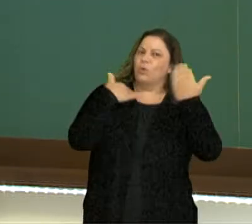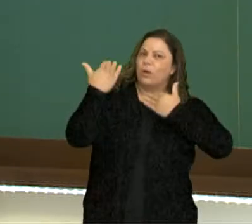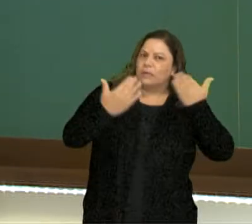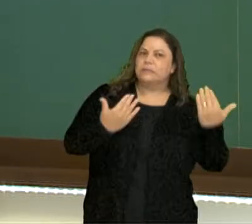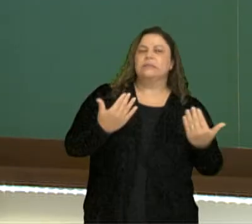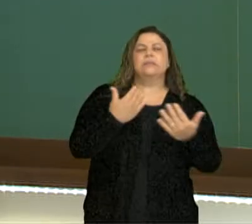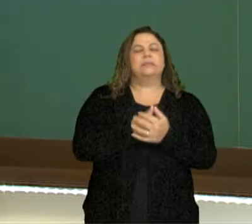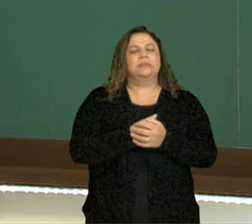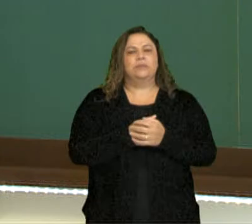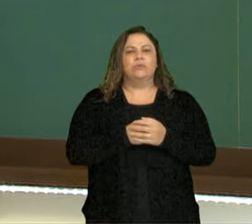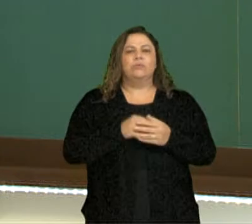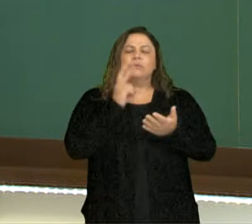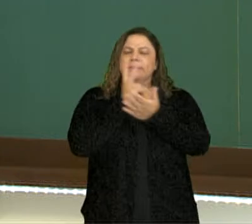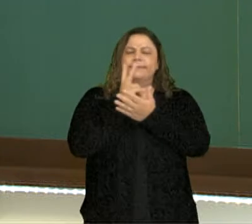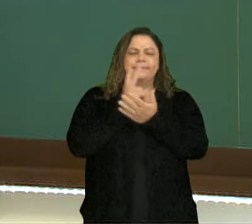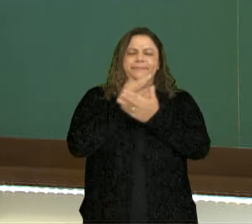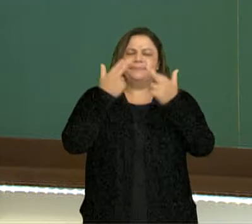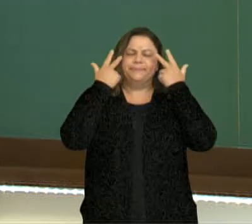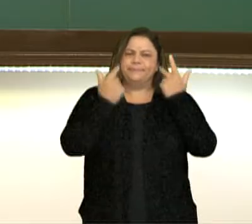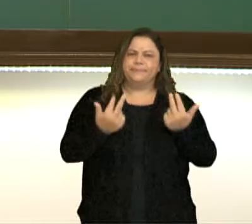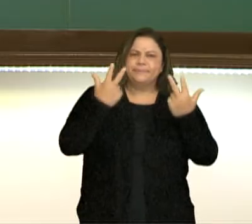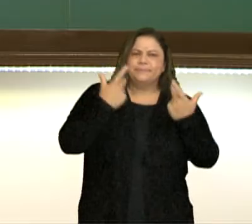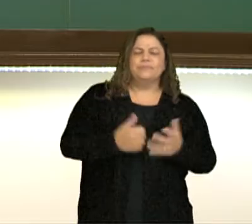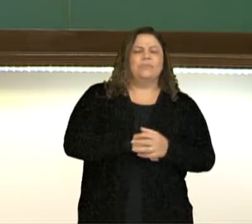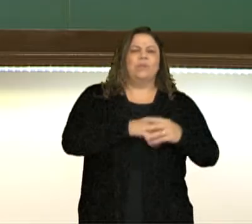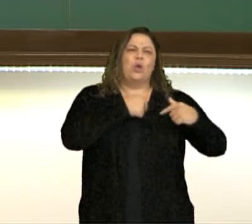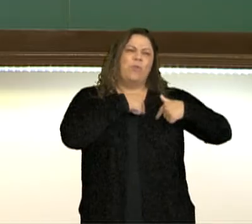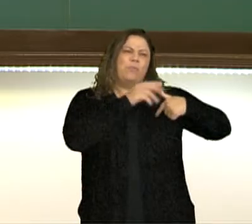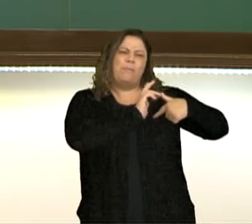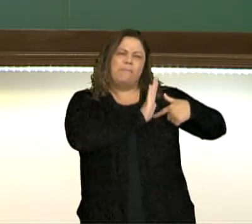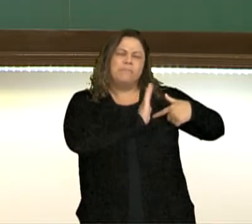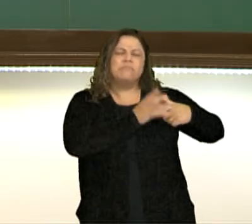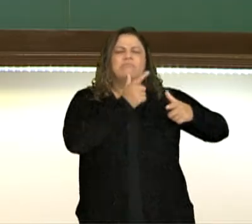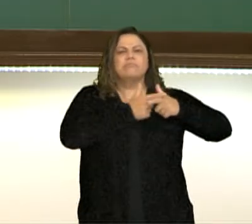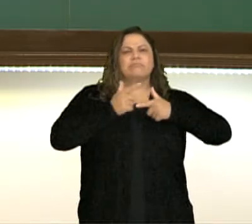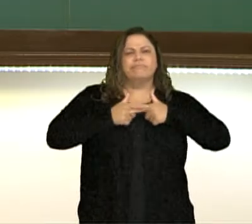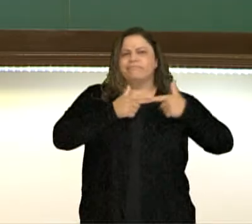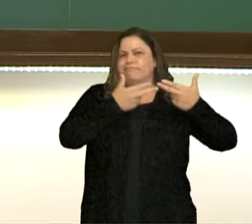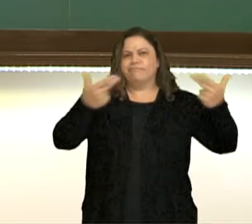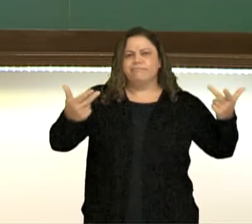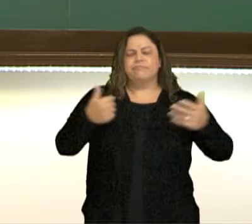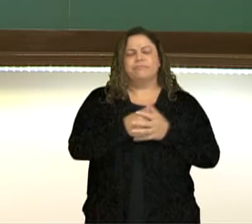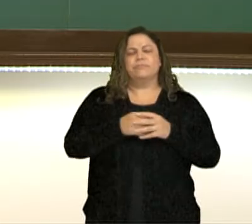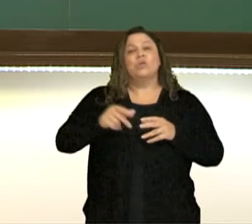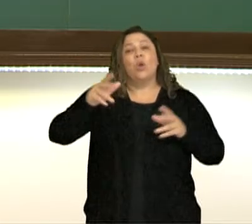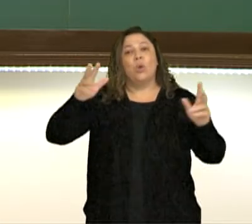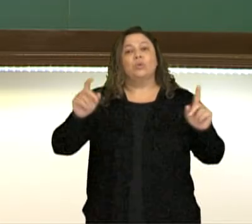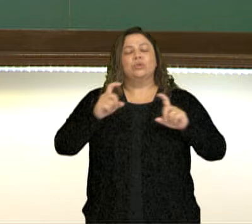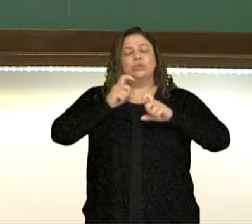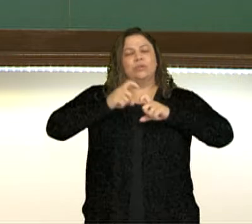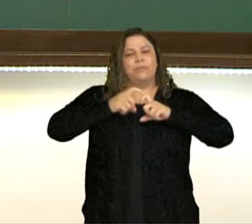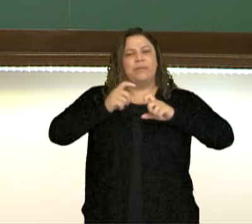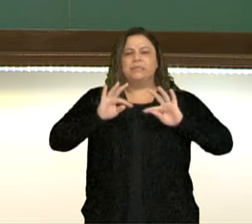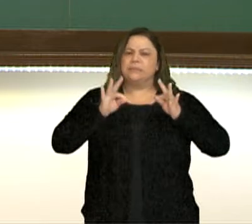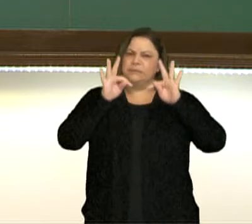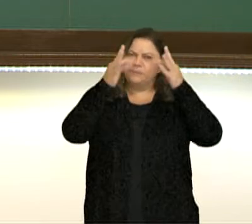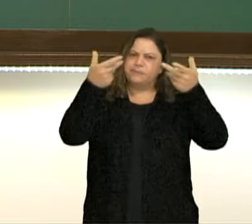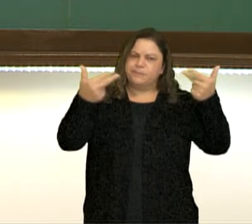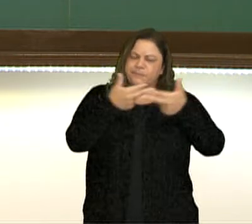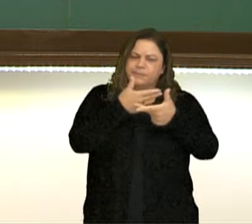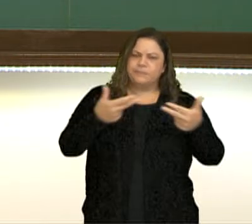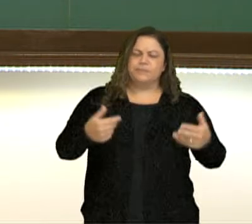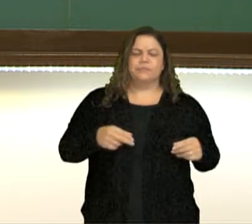assim, sempre e tal, porque tinha válvula do coração lá, estava entupida. Hoje em dia tem o cateterismo, a pessoa vai, faz lá